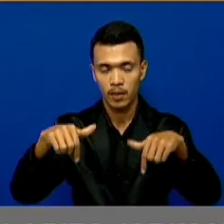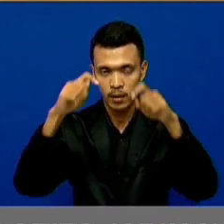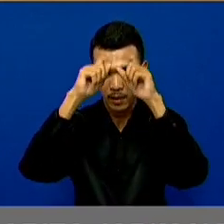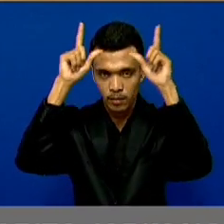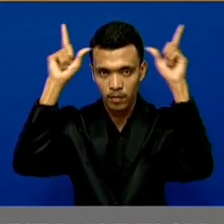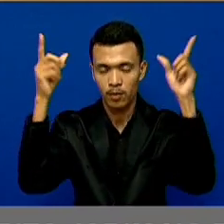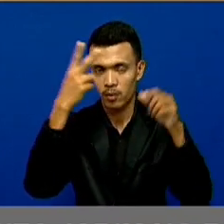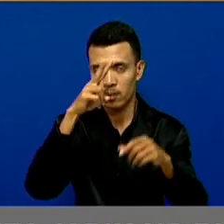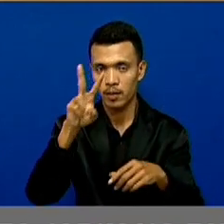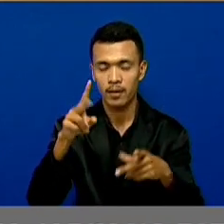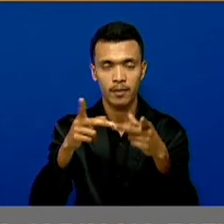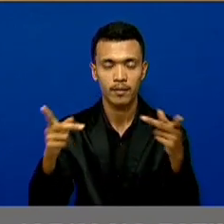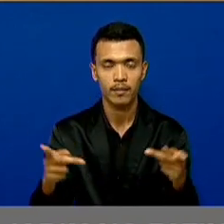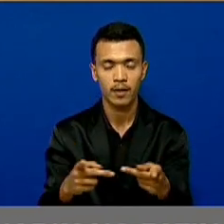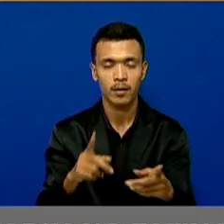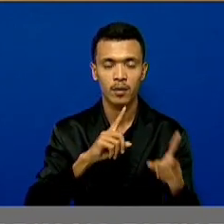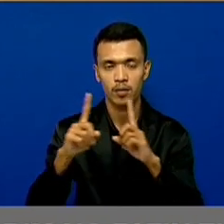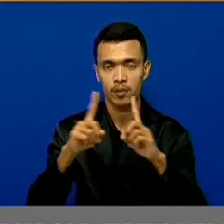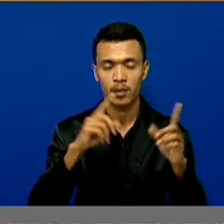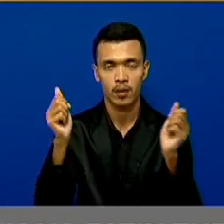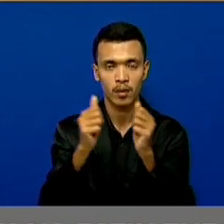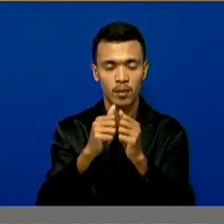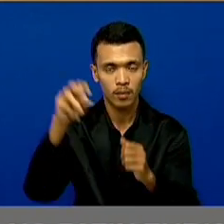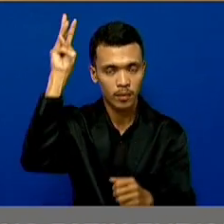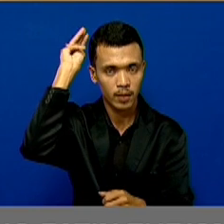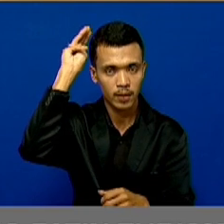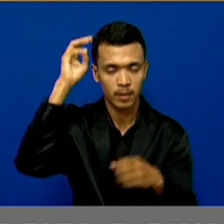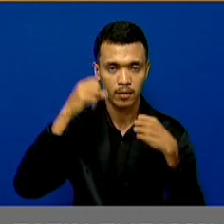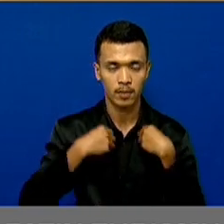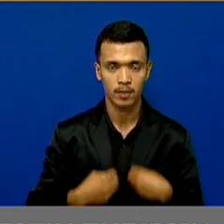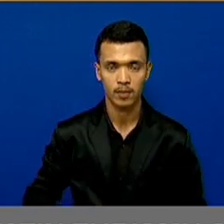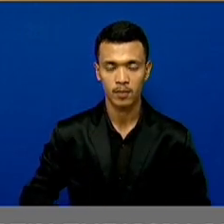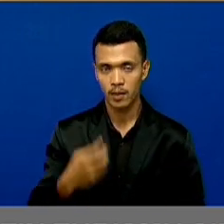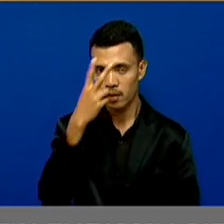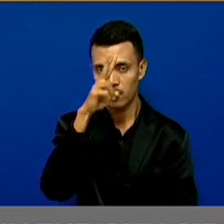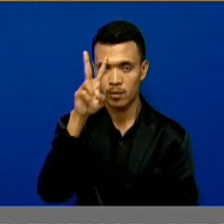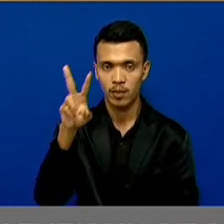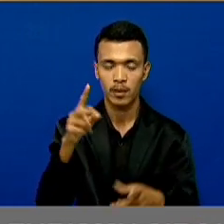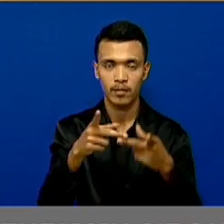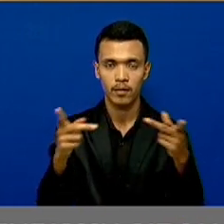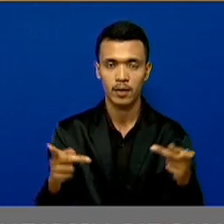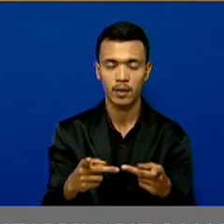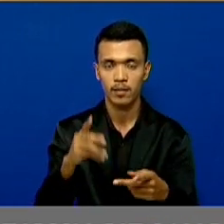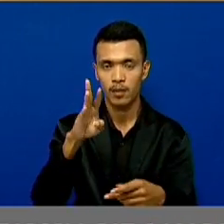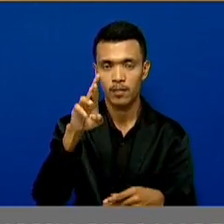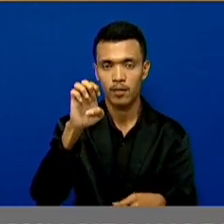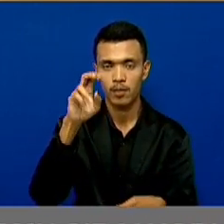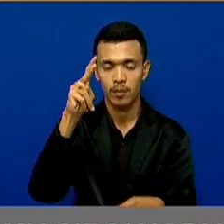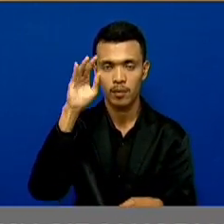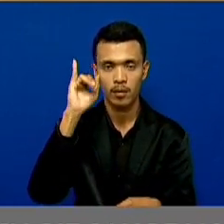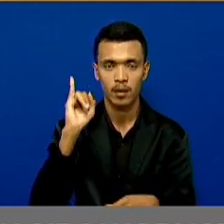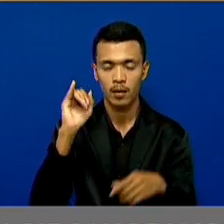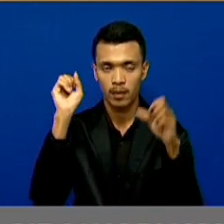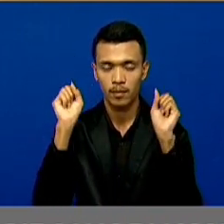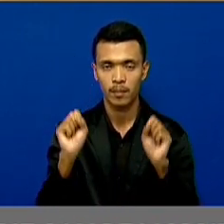e Moscou lhe oita no Ministério Competente, lhe lhe o Ministro Saúde, a tua recondições na beca, Brunei possivelmente,